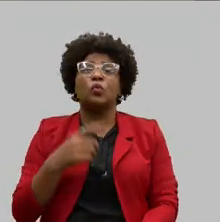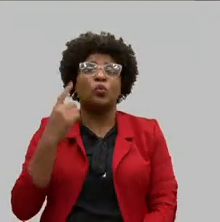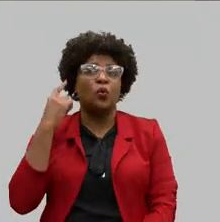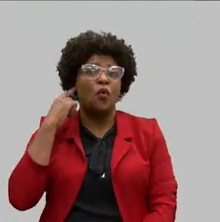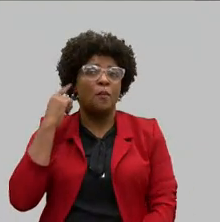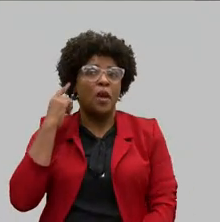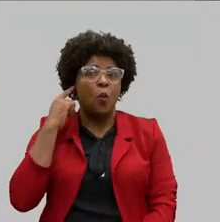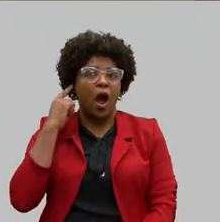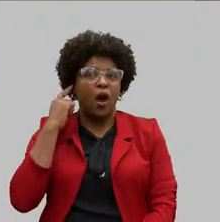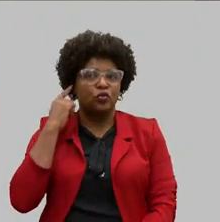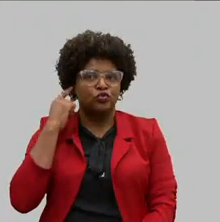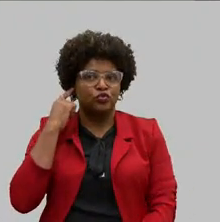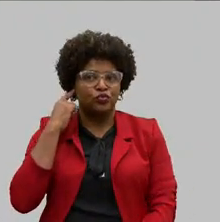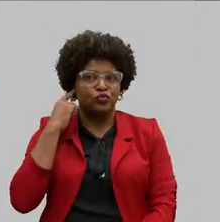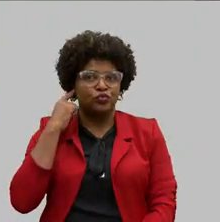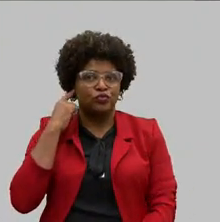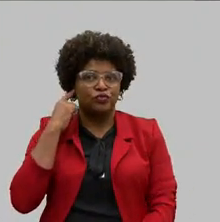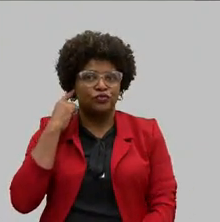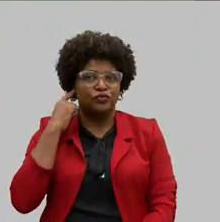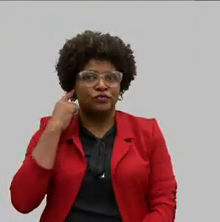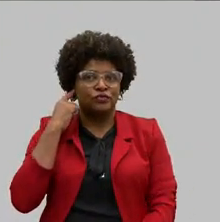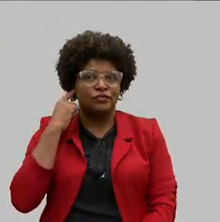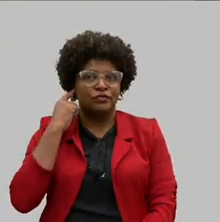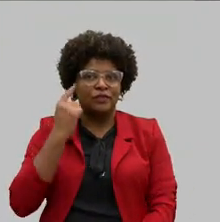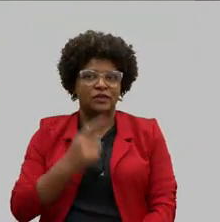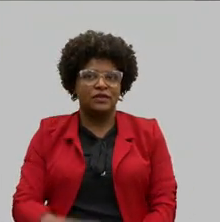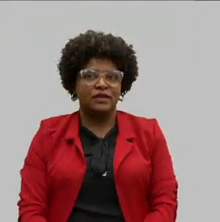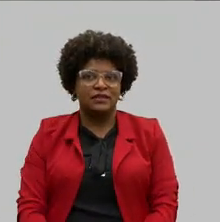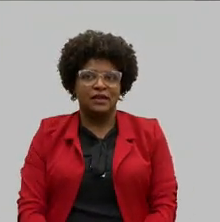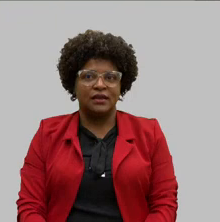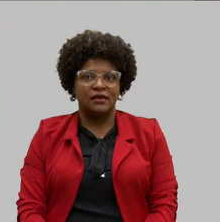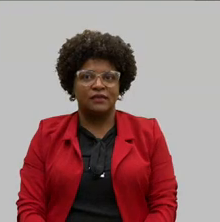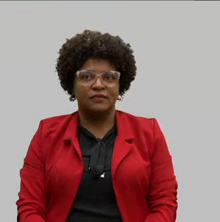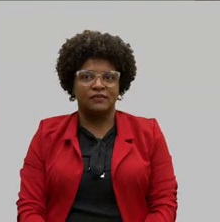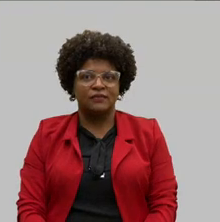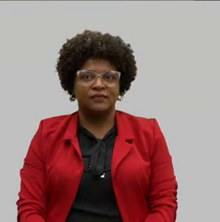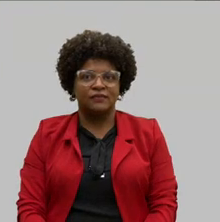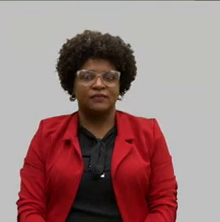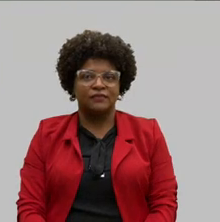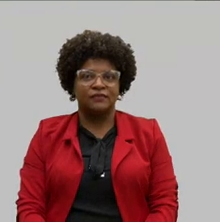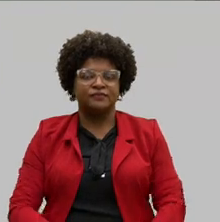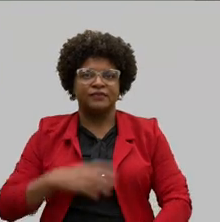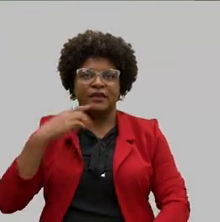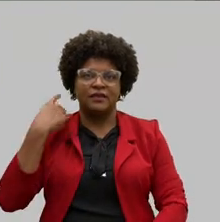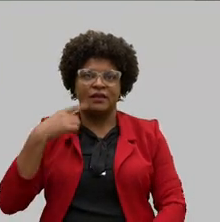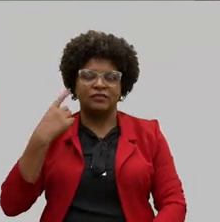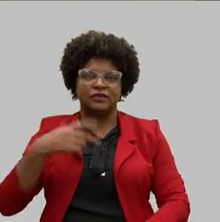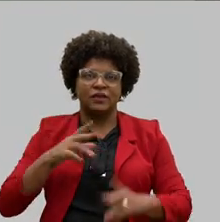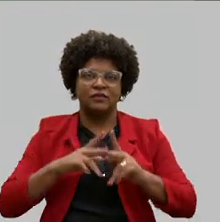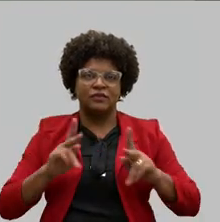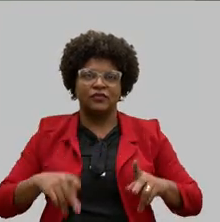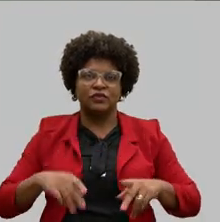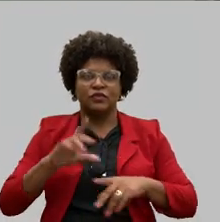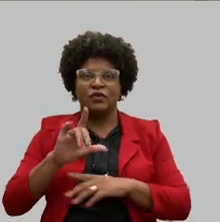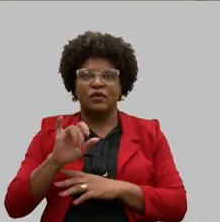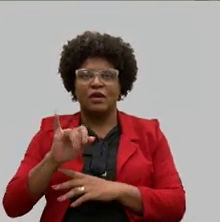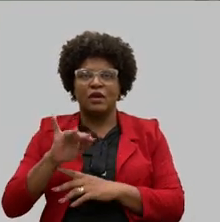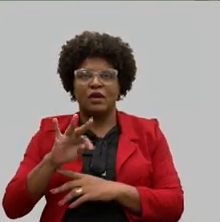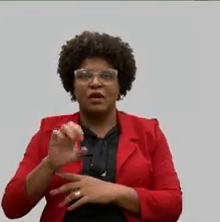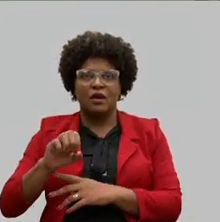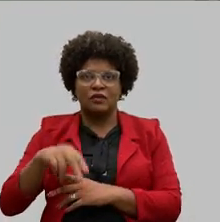2022 no segundo turno Deputado Professor Cleiton 3619 no segundo turno e